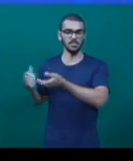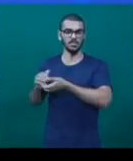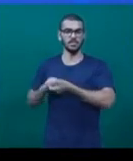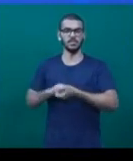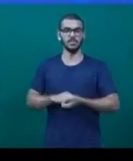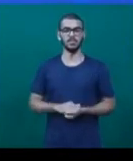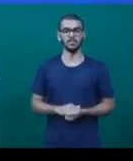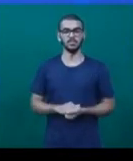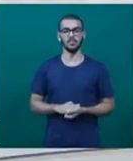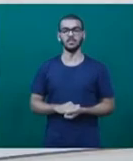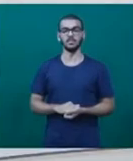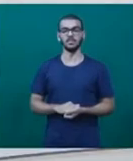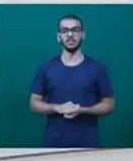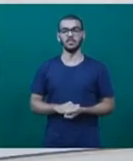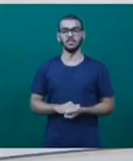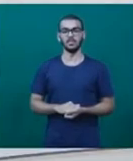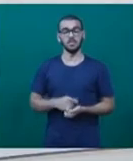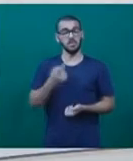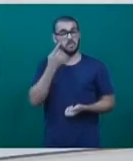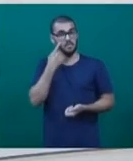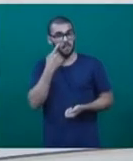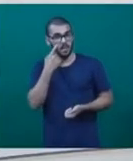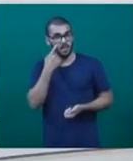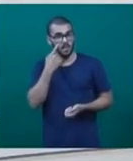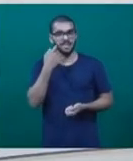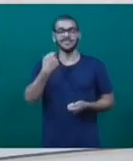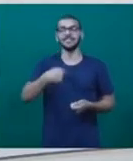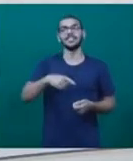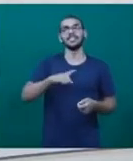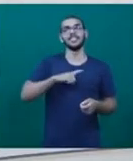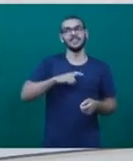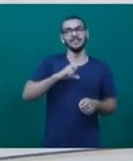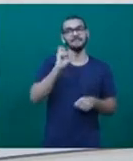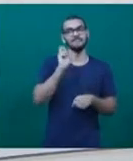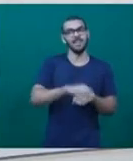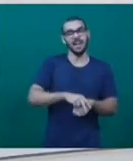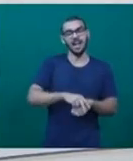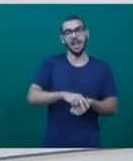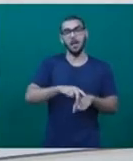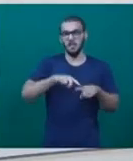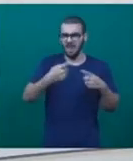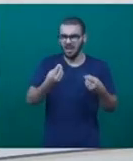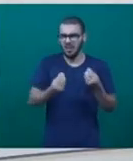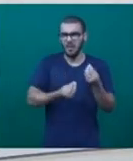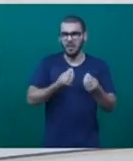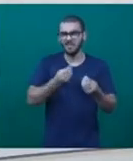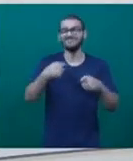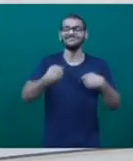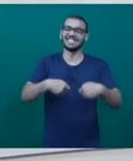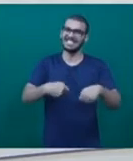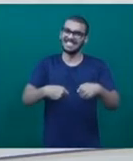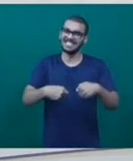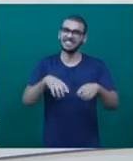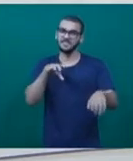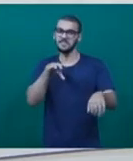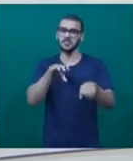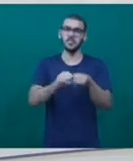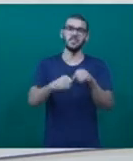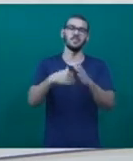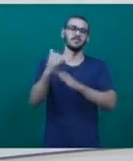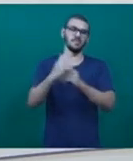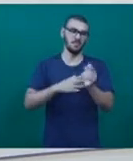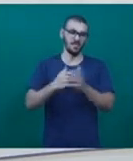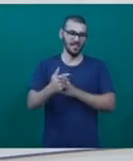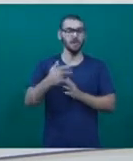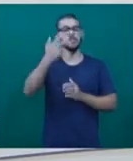cdlestagio01@fundacaocdl.org.br. E como nós vimos aí, existem as vagas e para preenchê-las é necessária a formação profissional. E tem